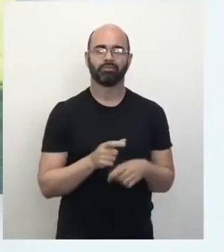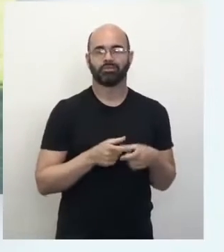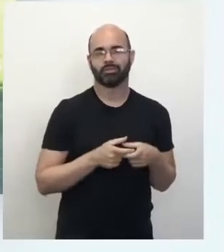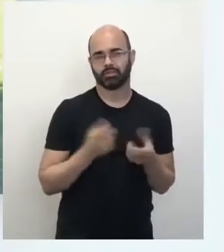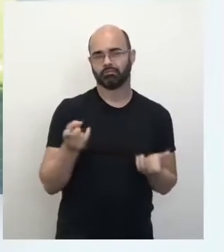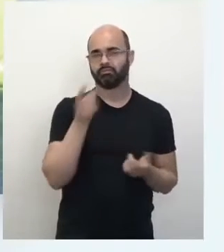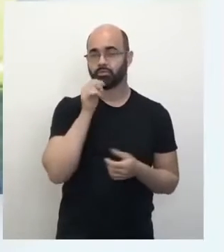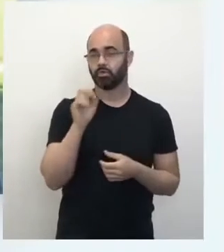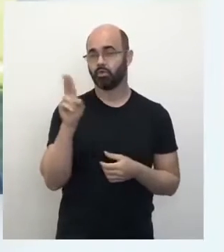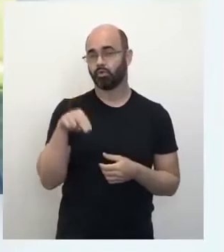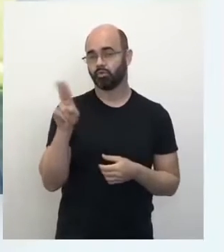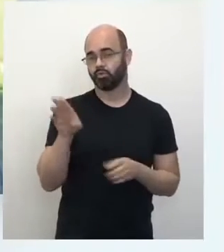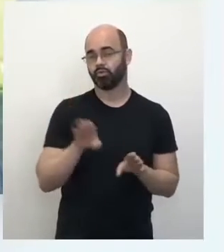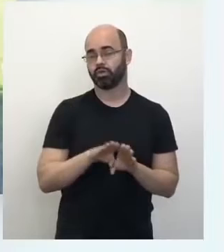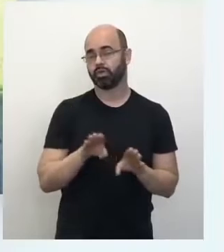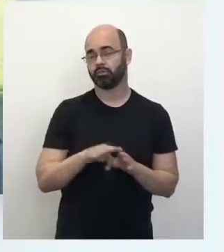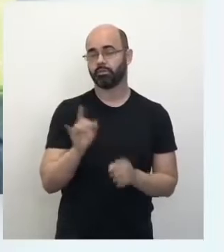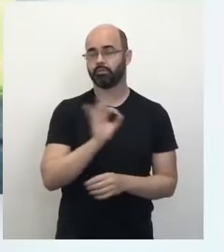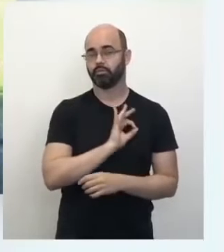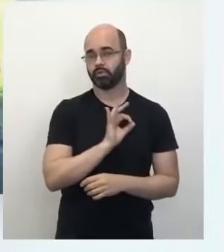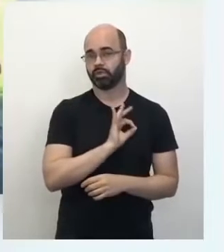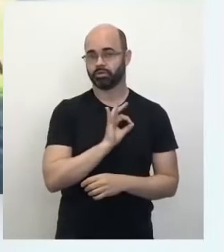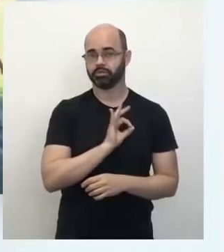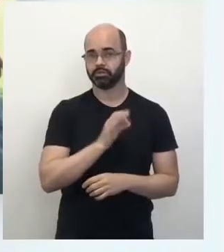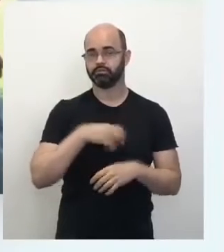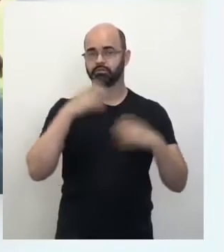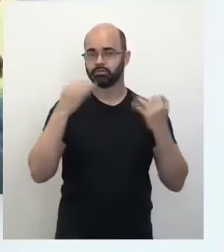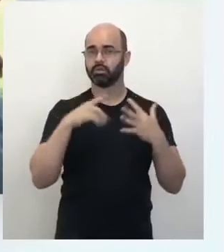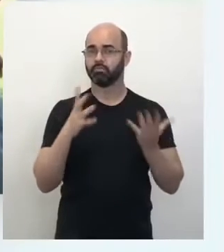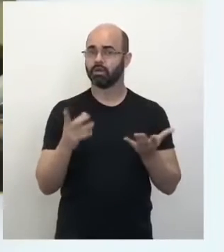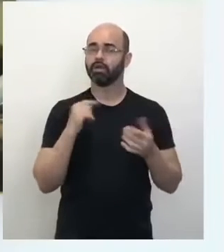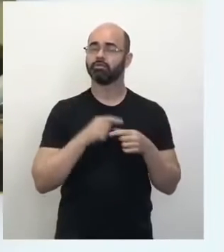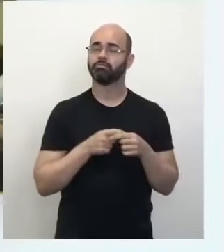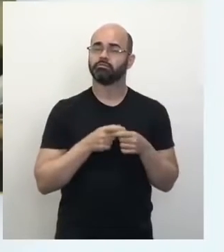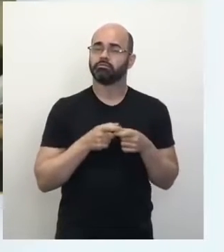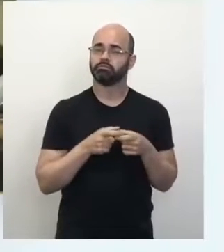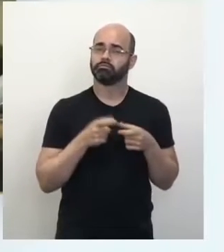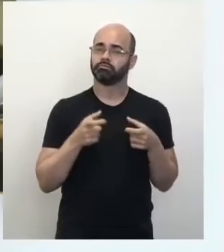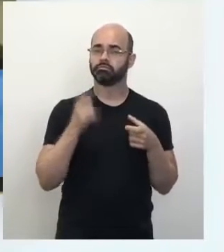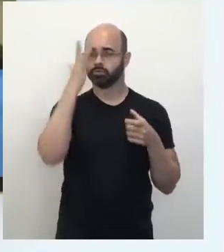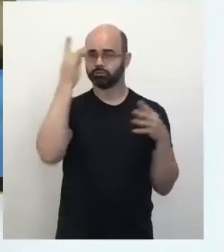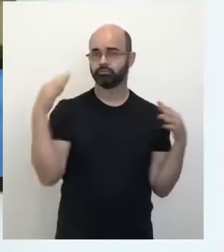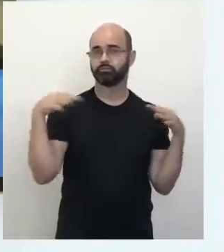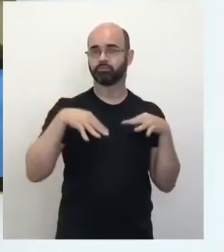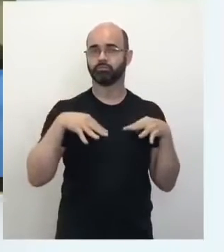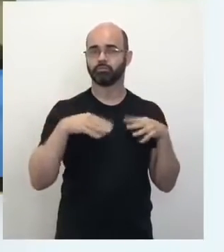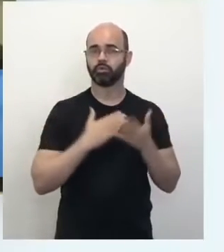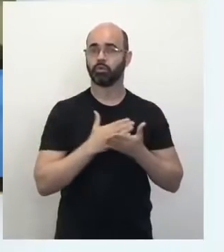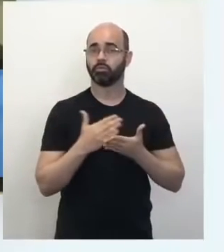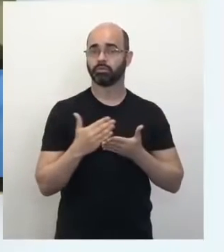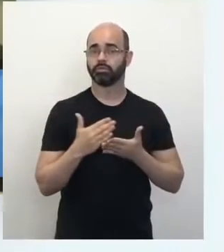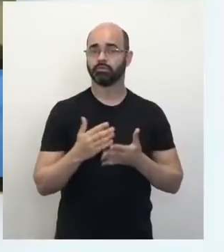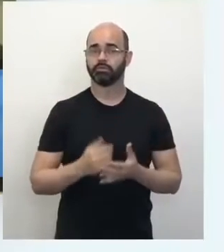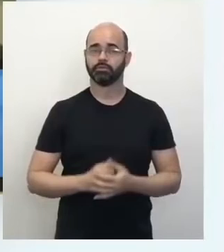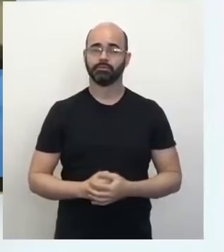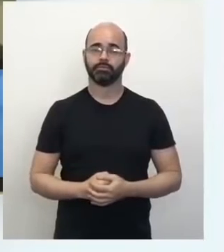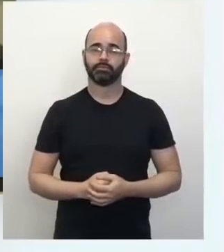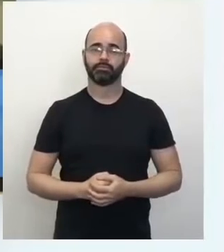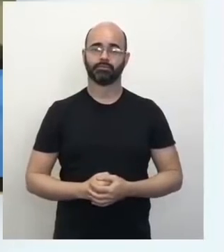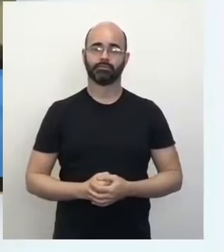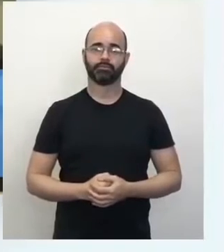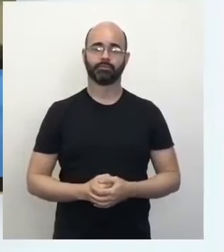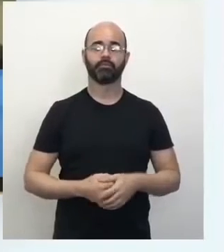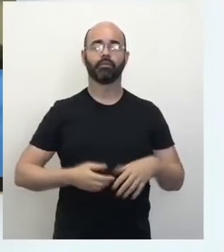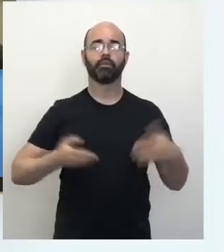Polícia Federal, o tema vem ganhando relevância e destaque no país. Hoje, a posição